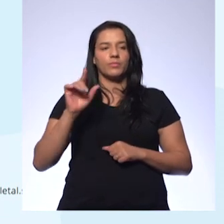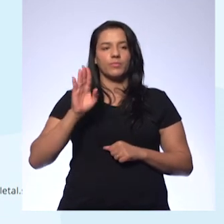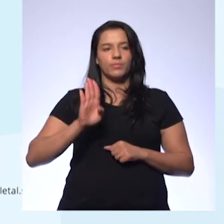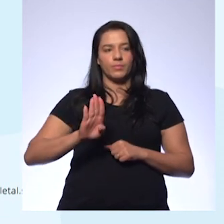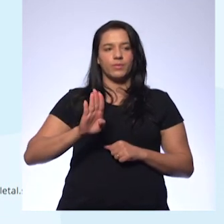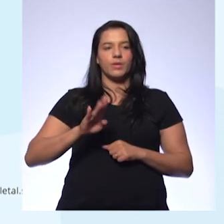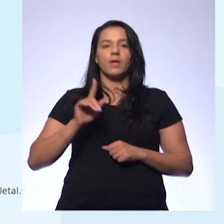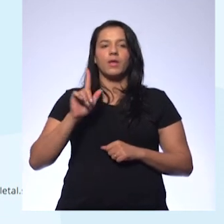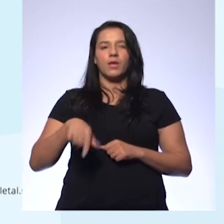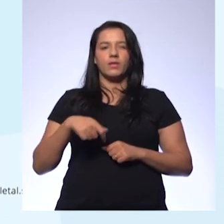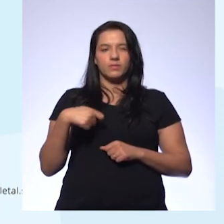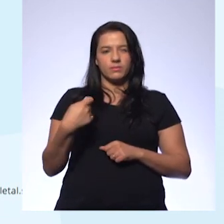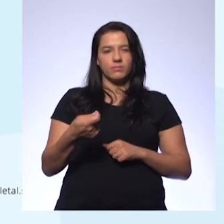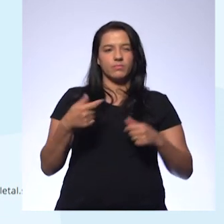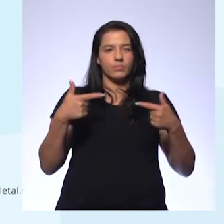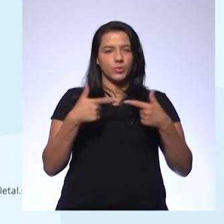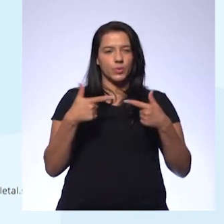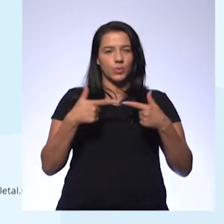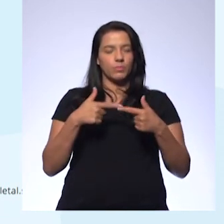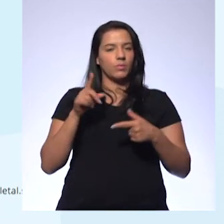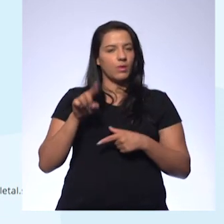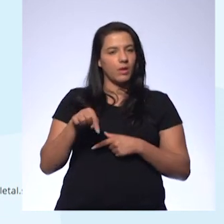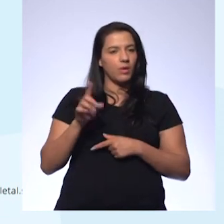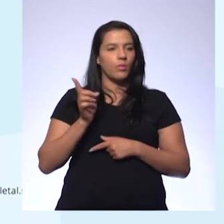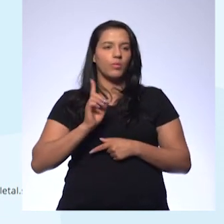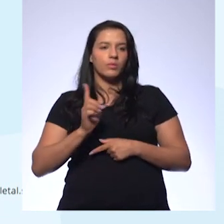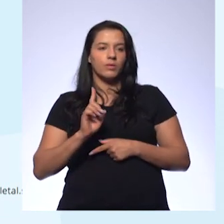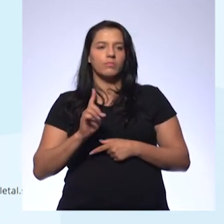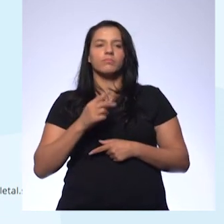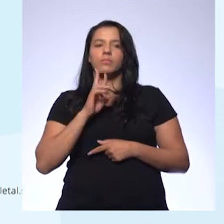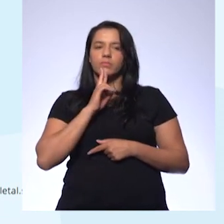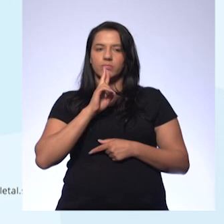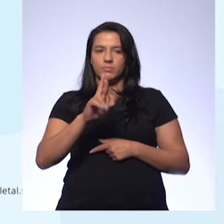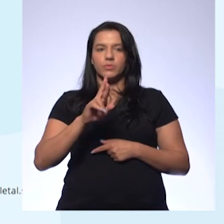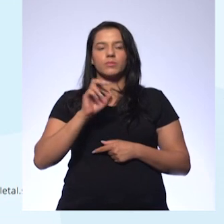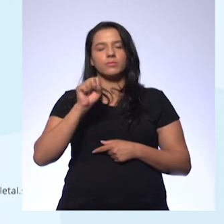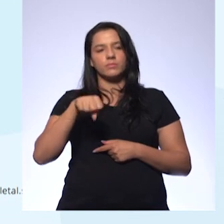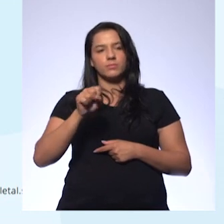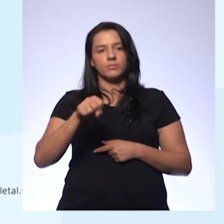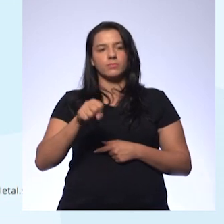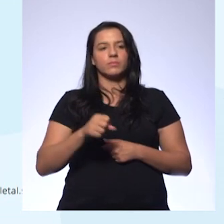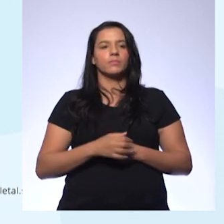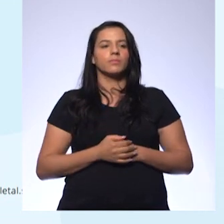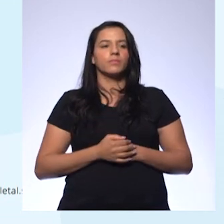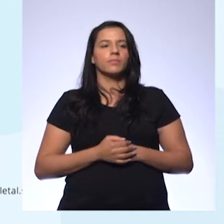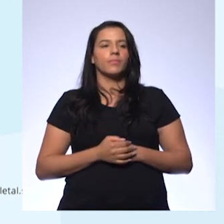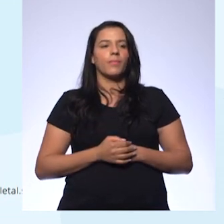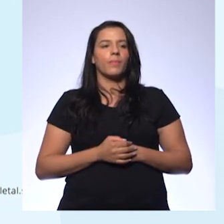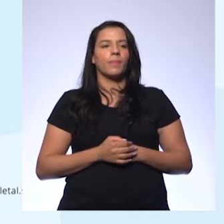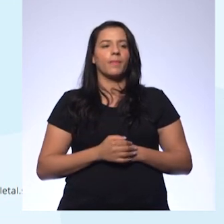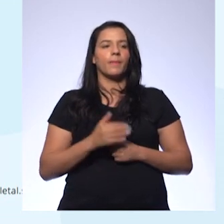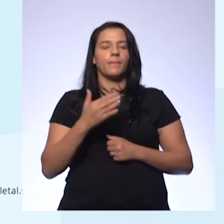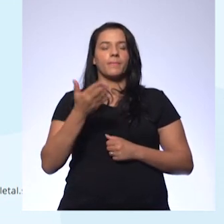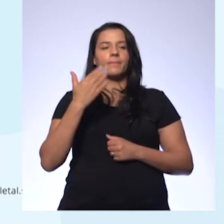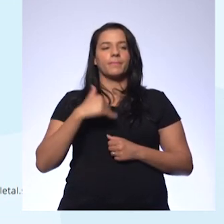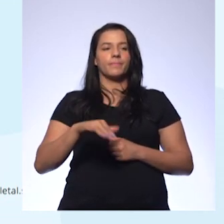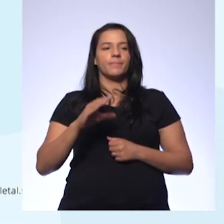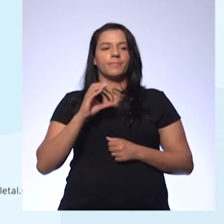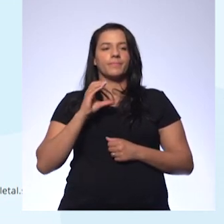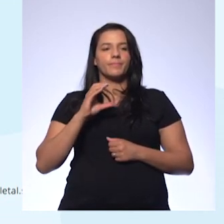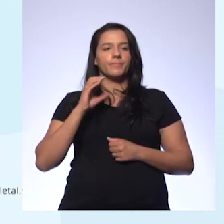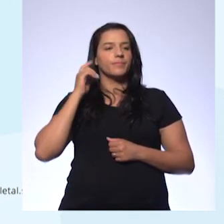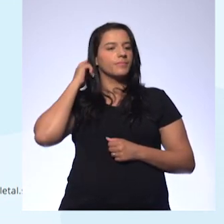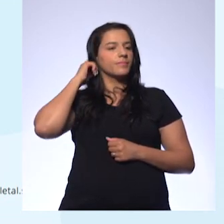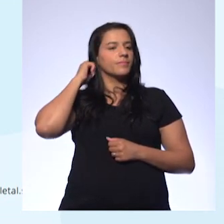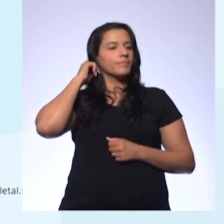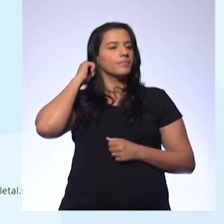são isômeros. Sim, se tem a mesma forma molecular, eles são isômeros. Então, a resposta é sim. Aí, ele pediu para a